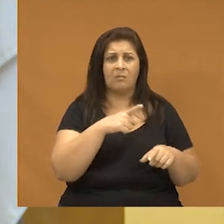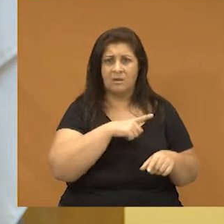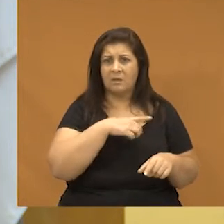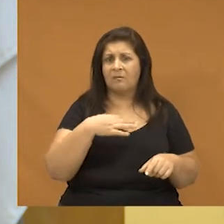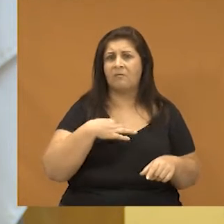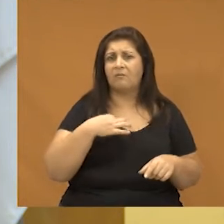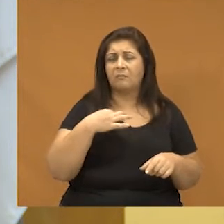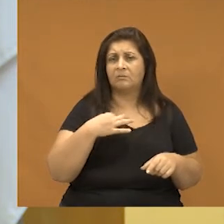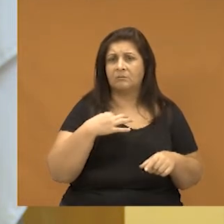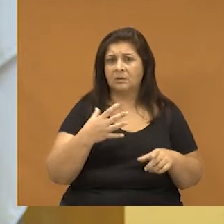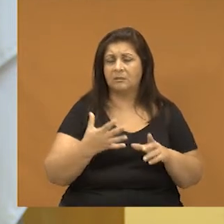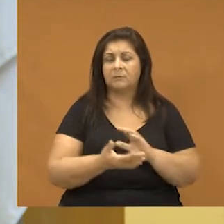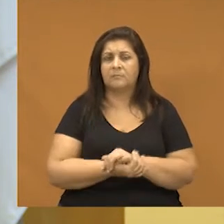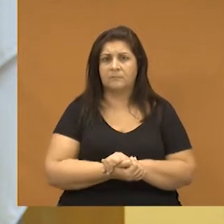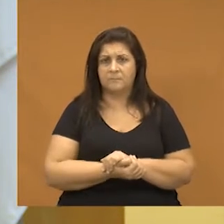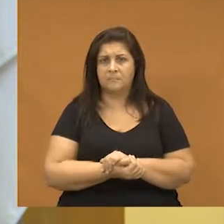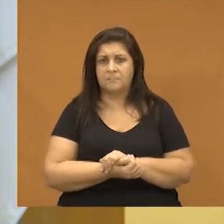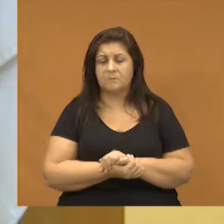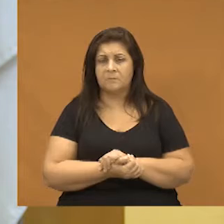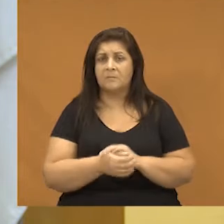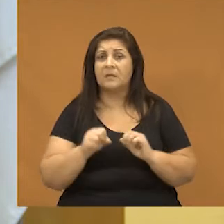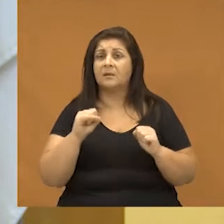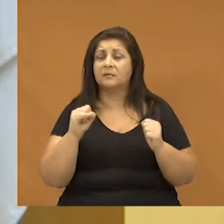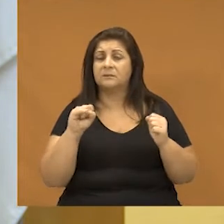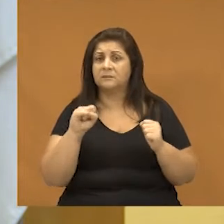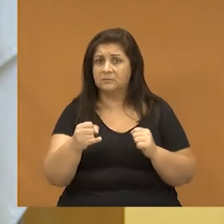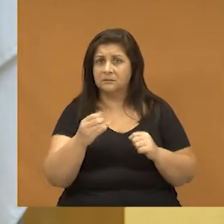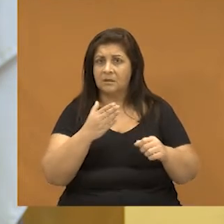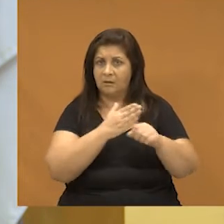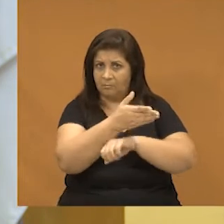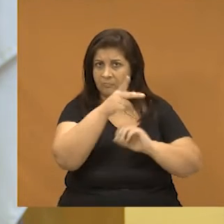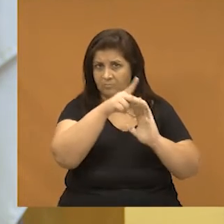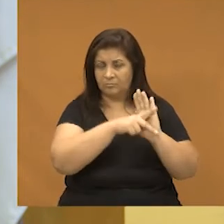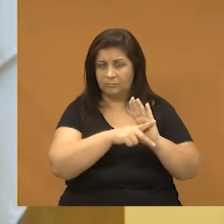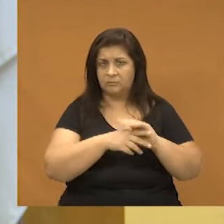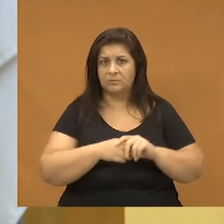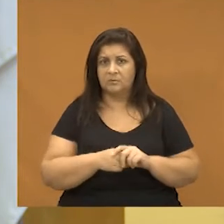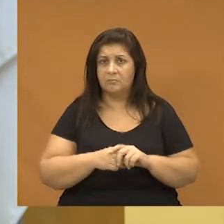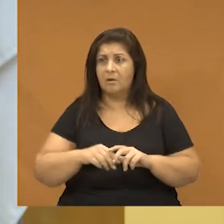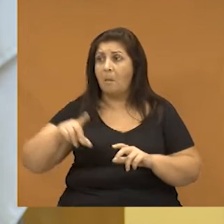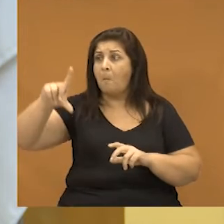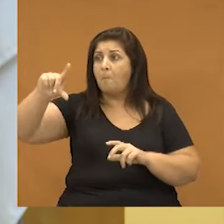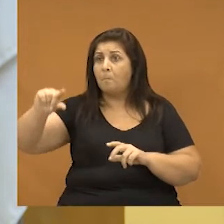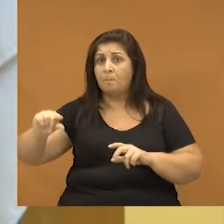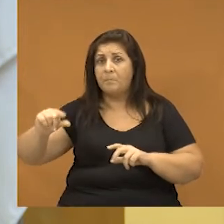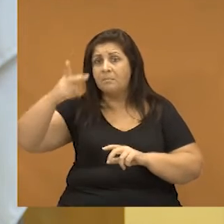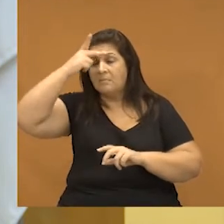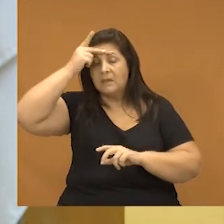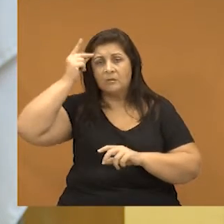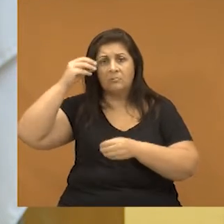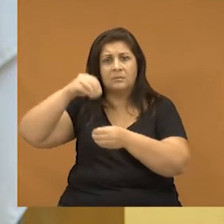lucrativos. Portanto, com a aprovação desse referido projeto, reduziria o número de